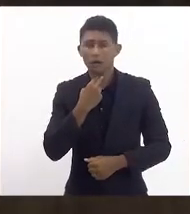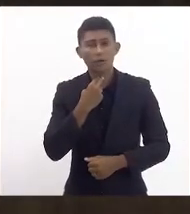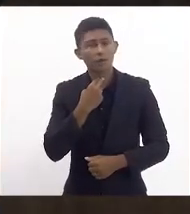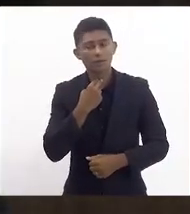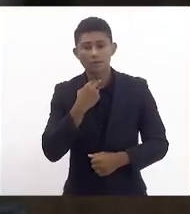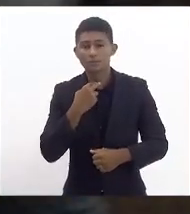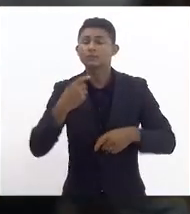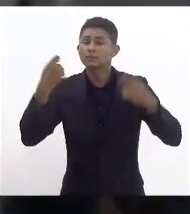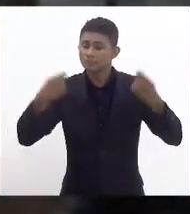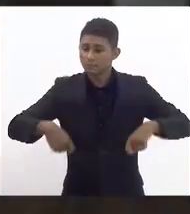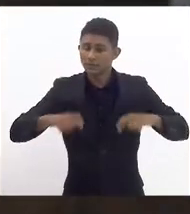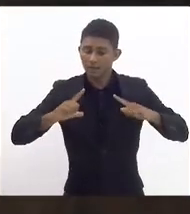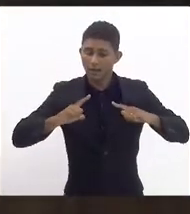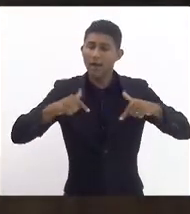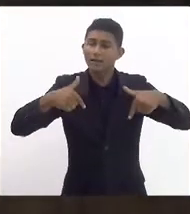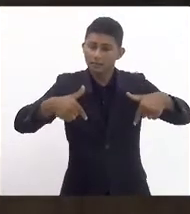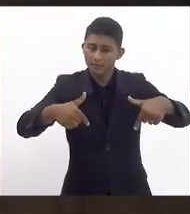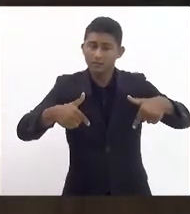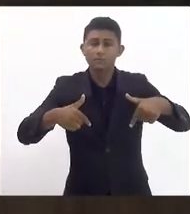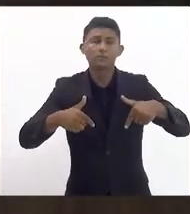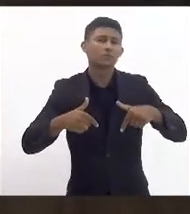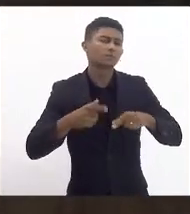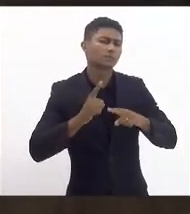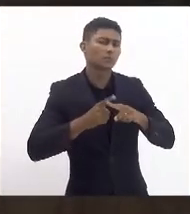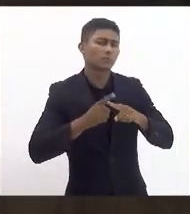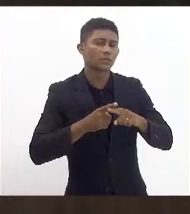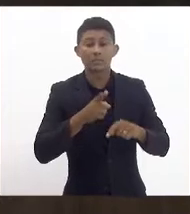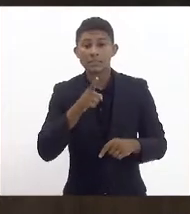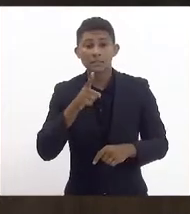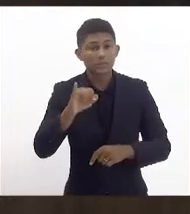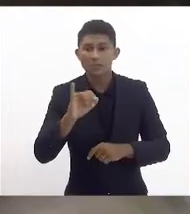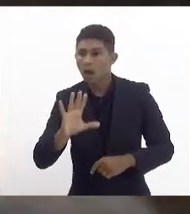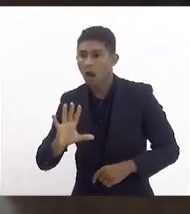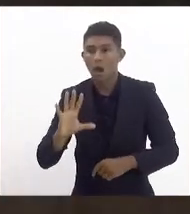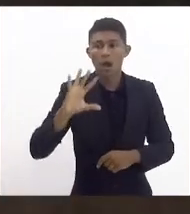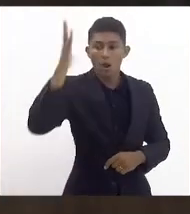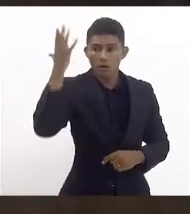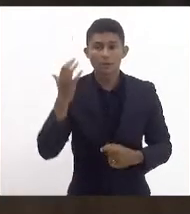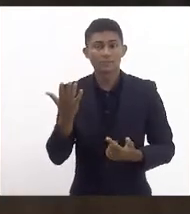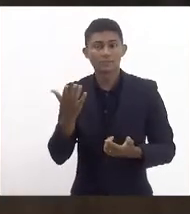ações quando a gente tiver aí uma nova